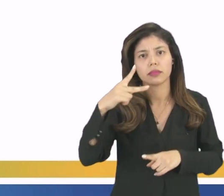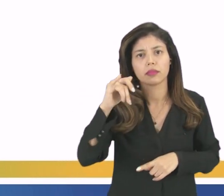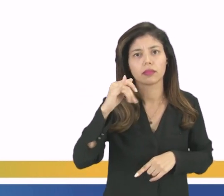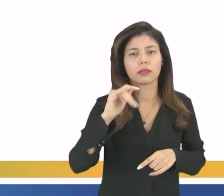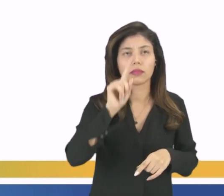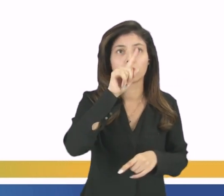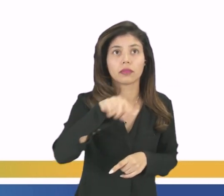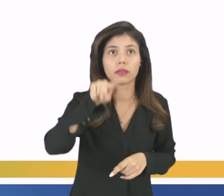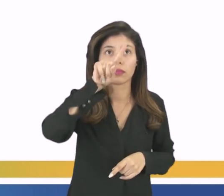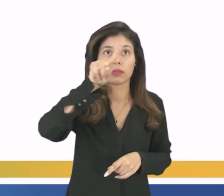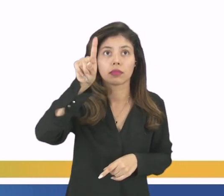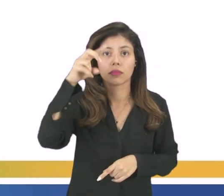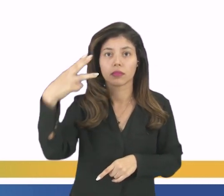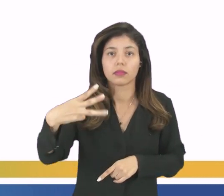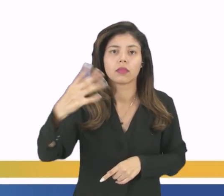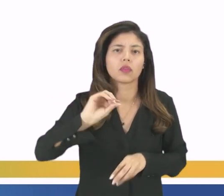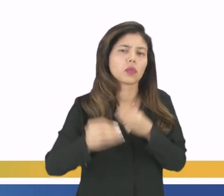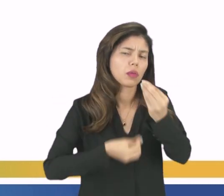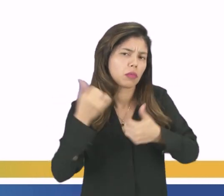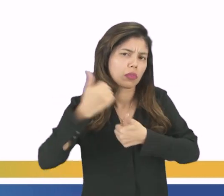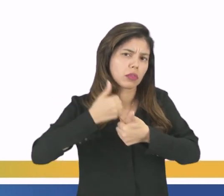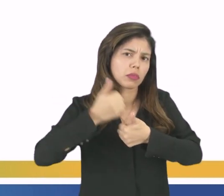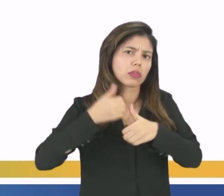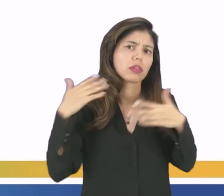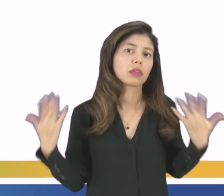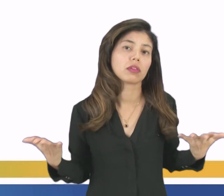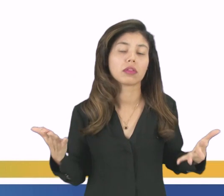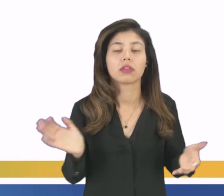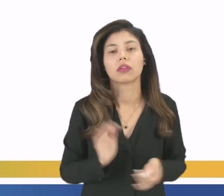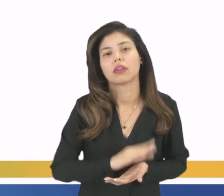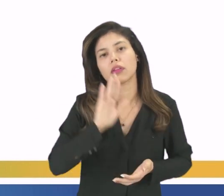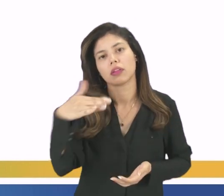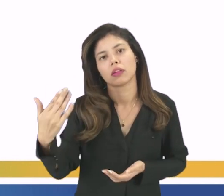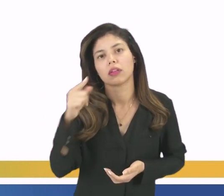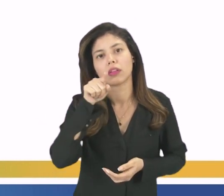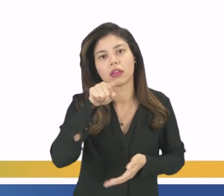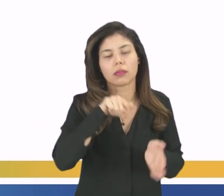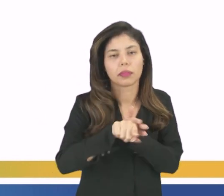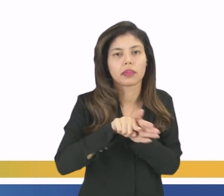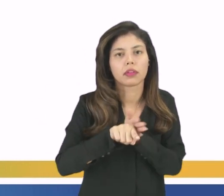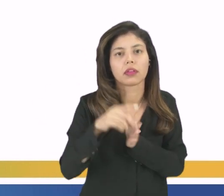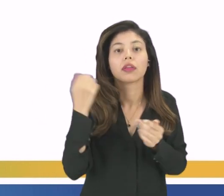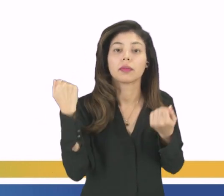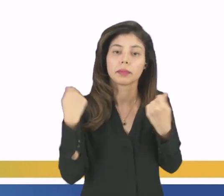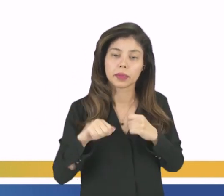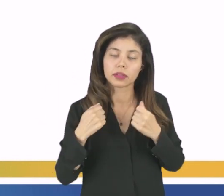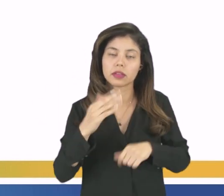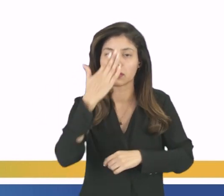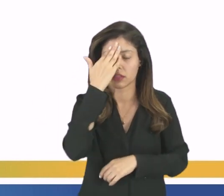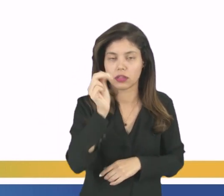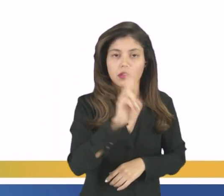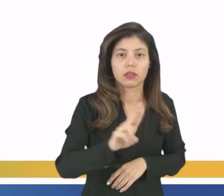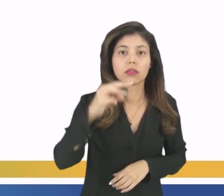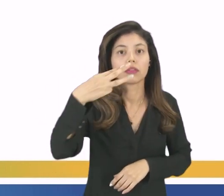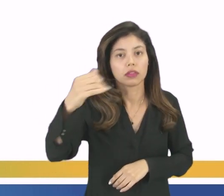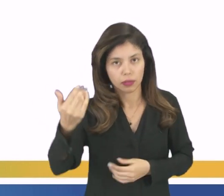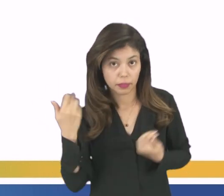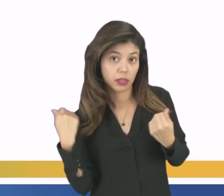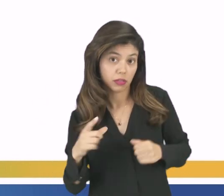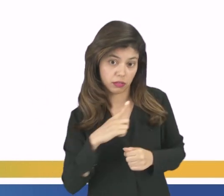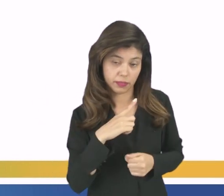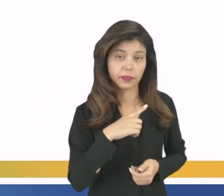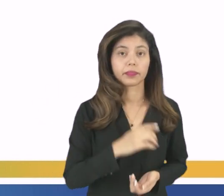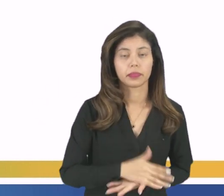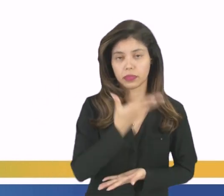vezes o π. O π mantém-se. Mas quando é que eu vou substituir o π, professor? Aqui na questão tem que estar especificando. Use π igual a tanto, tá?